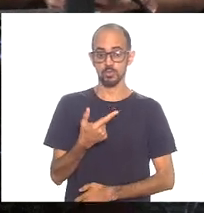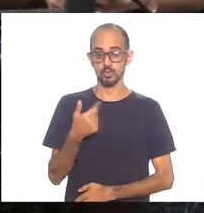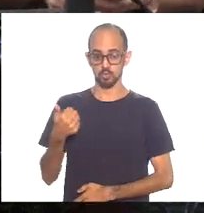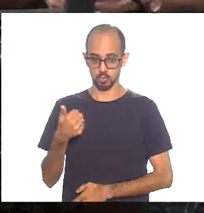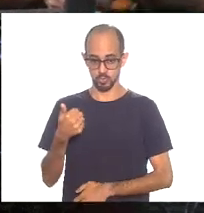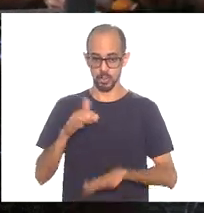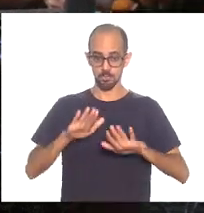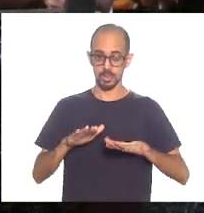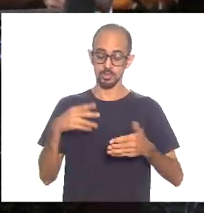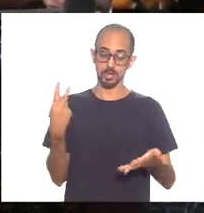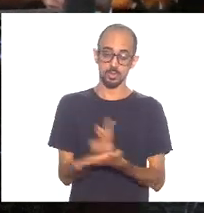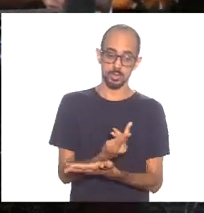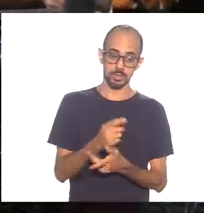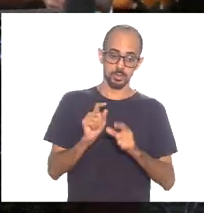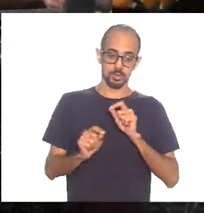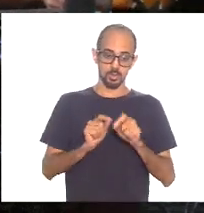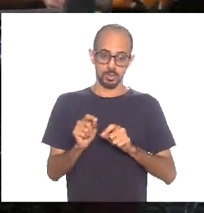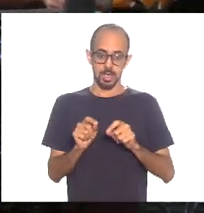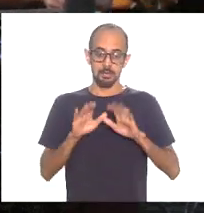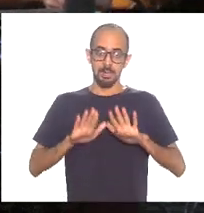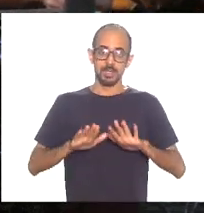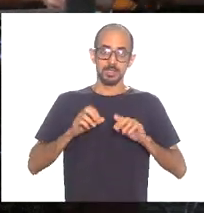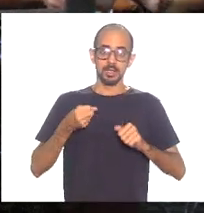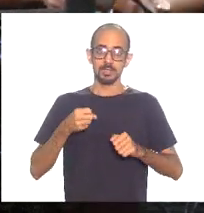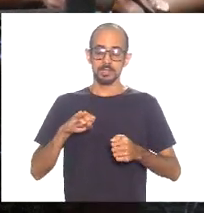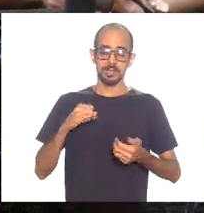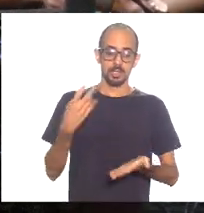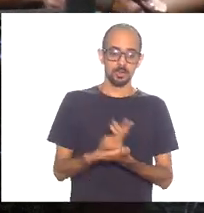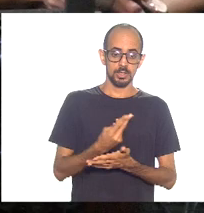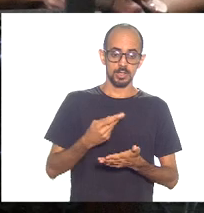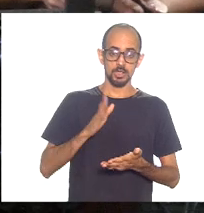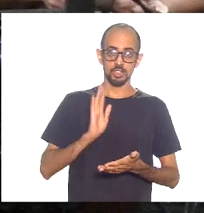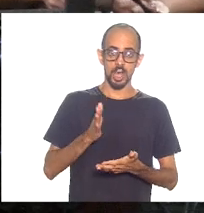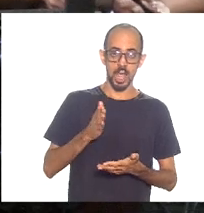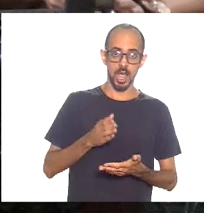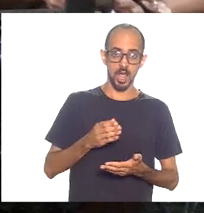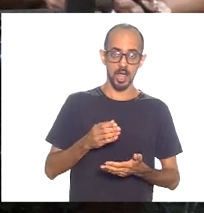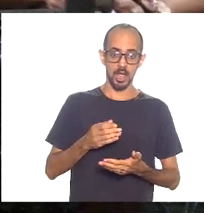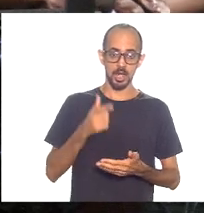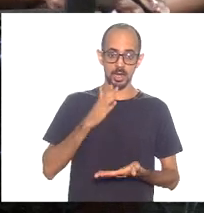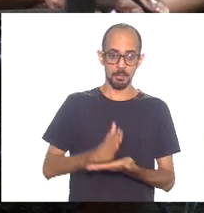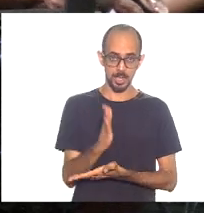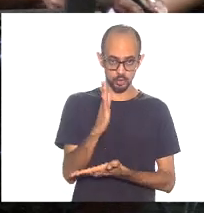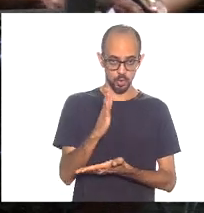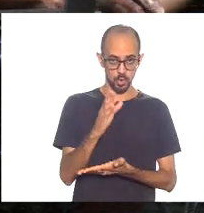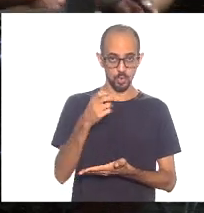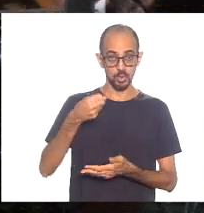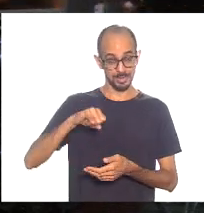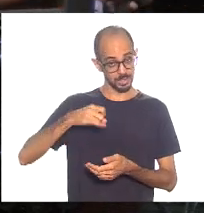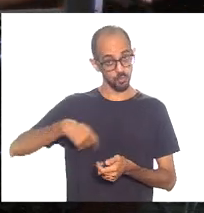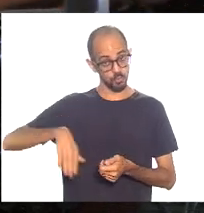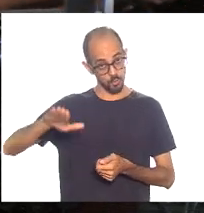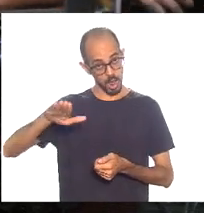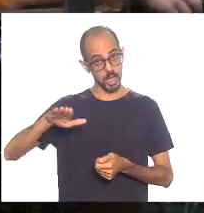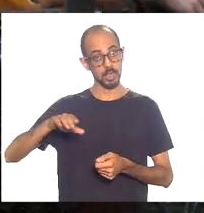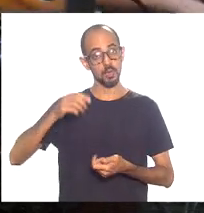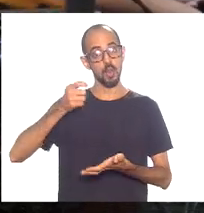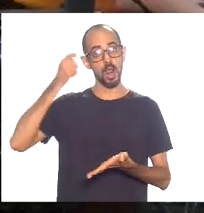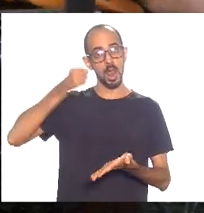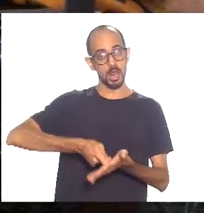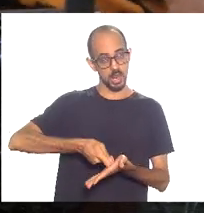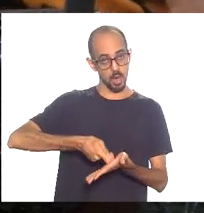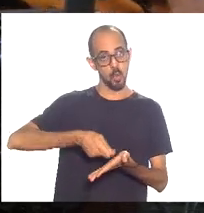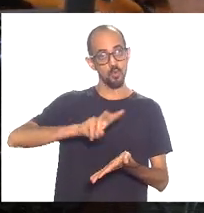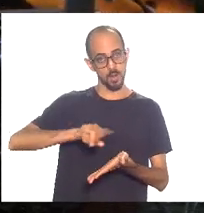tem aquela posição, mas quem já está instalado, se disputar o leilão, terá igualdade de